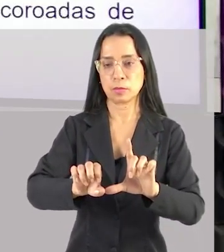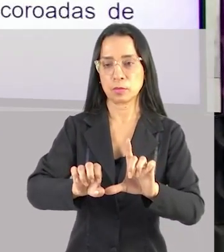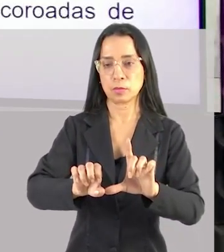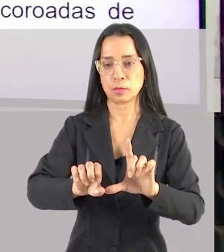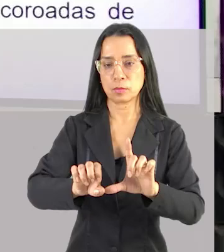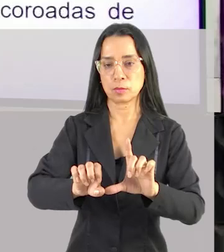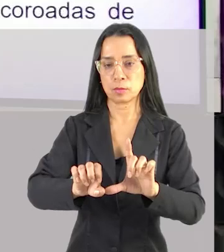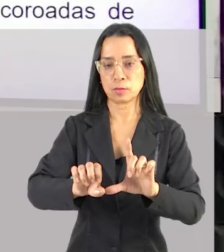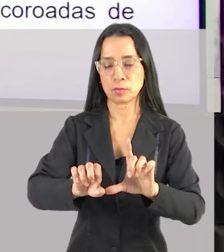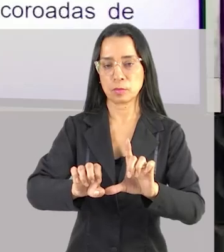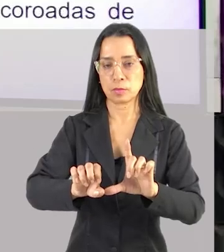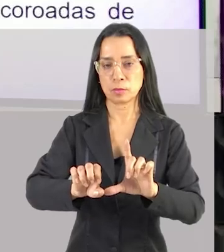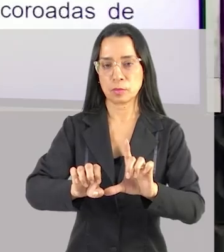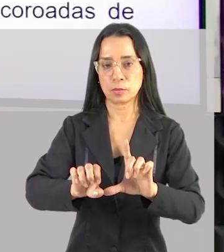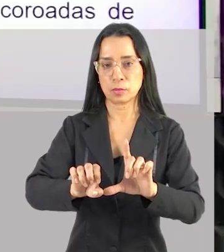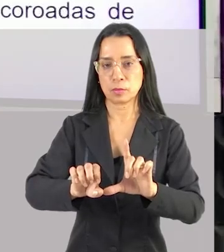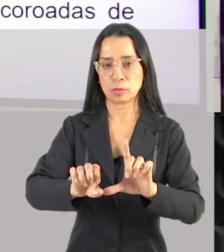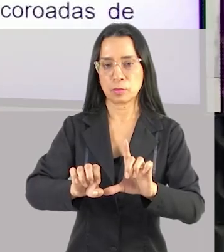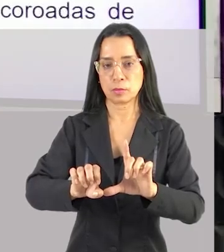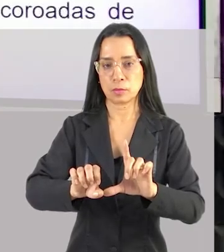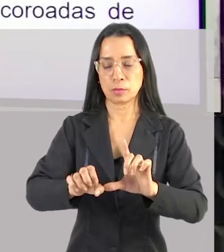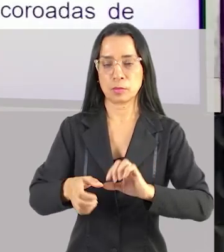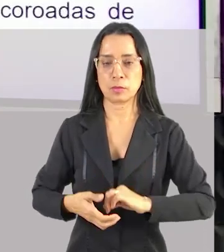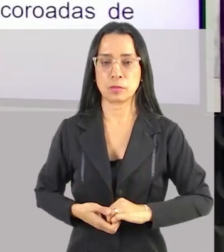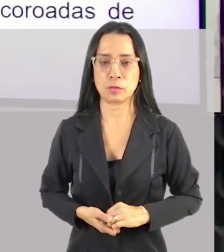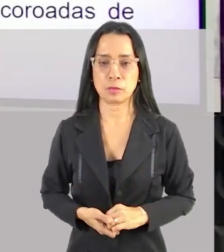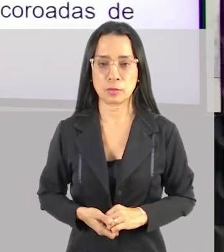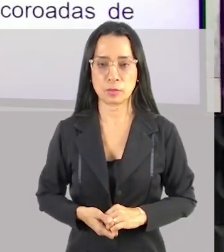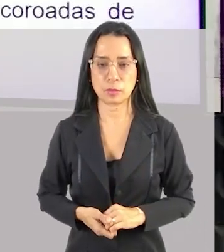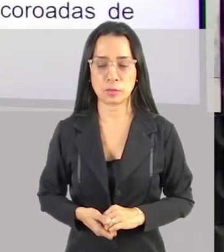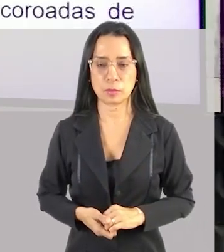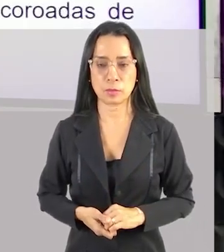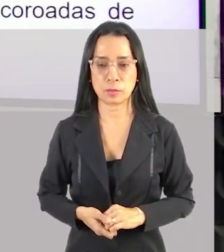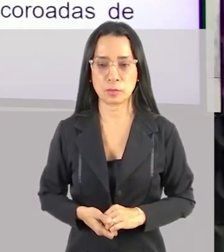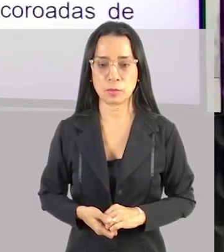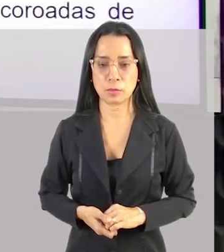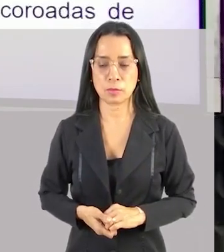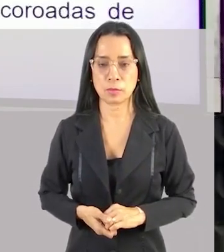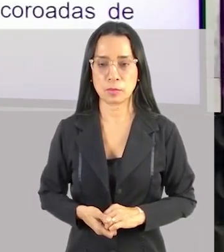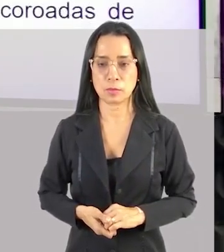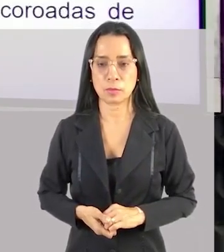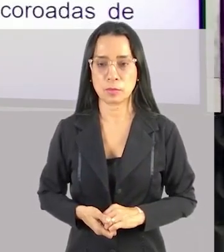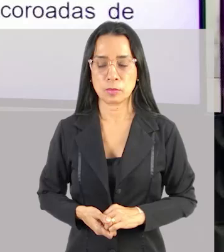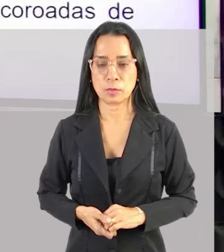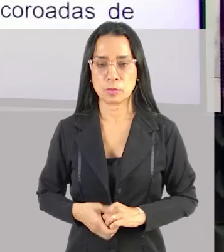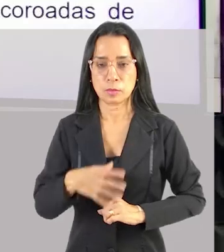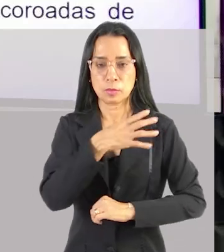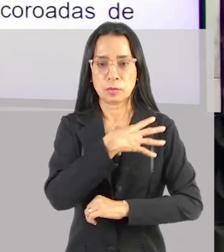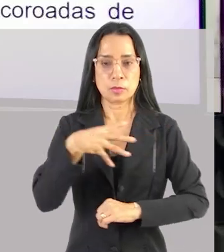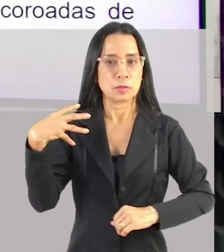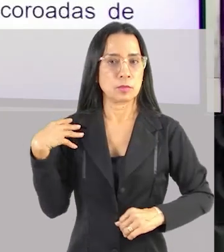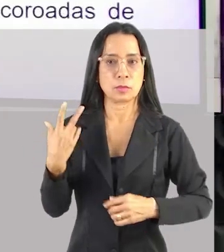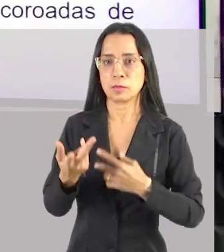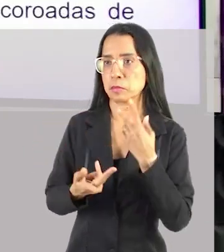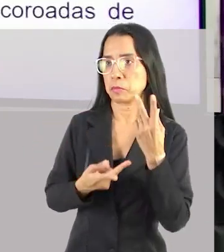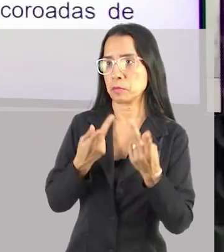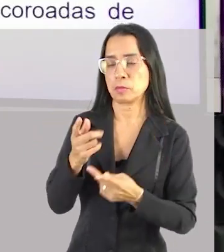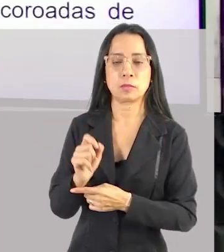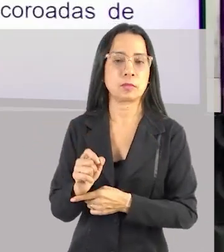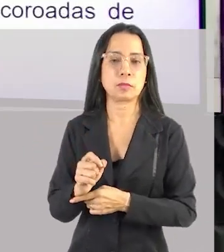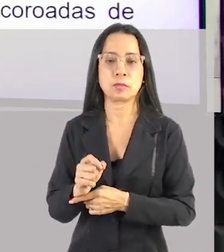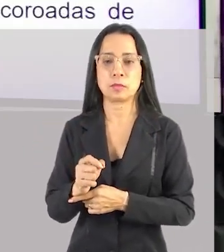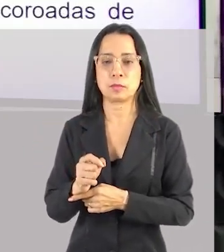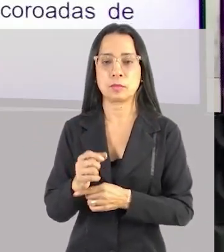ações estéticas coroadas de adorno e beleza. O Aristóteles não está falando de estética, ele não fala